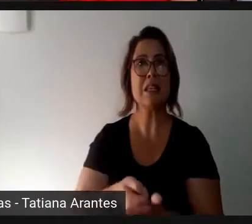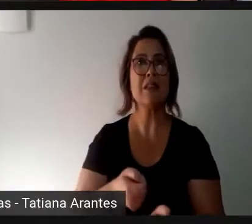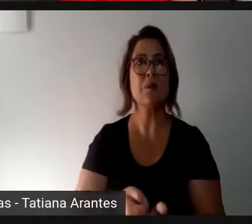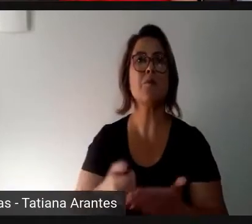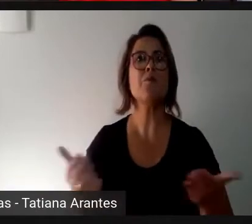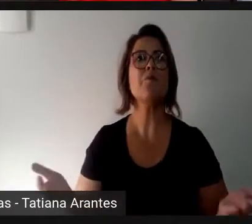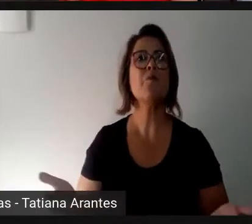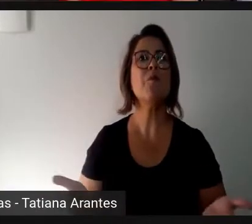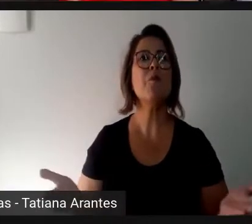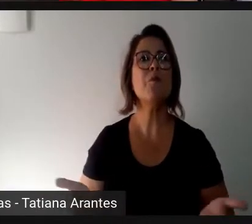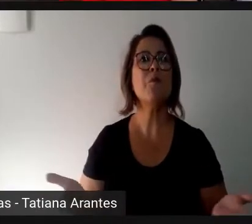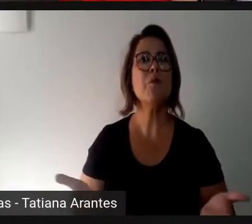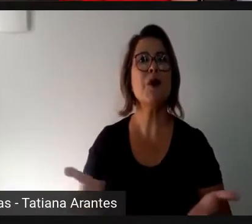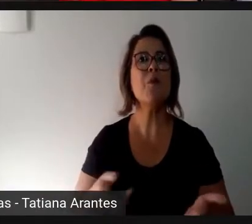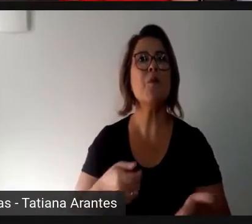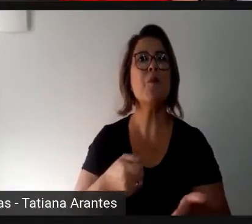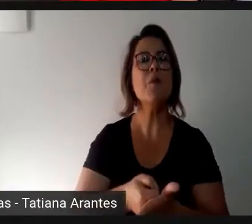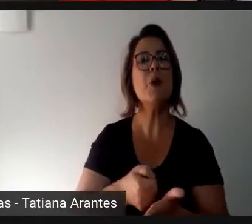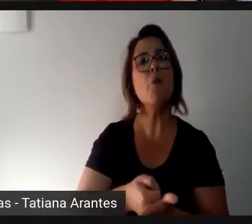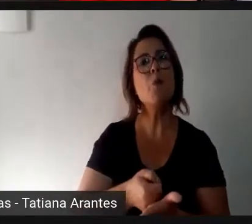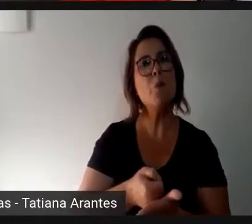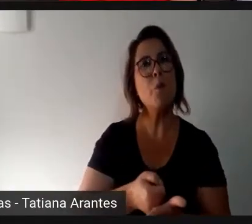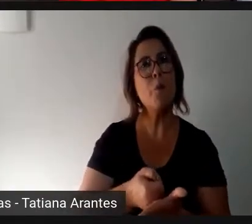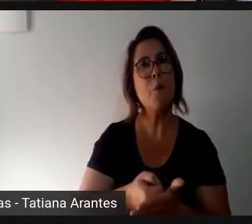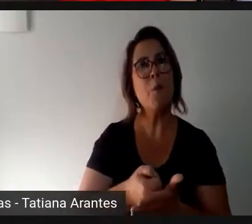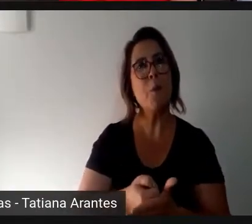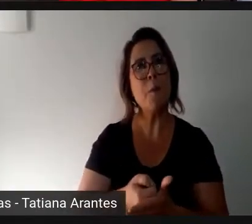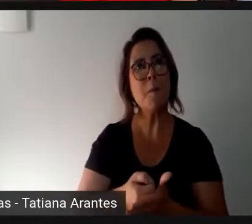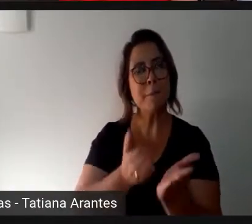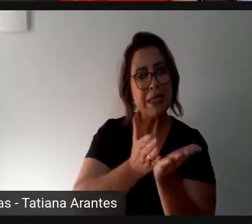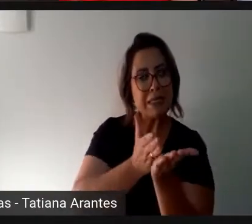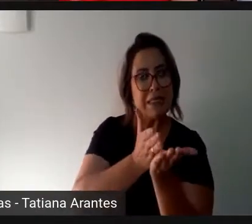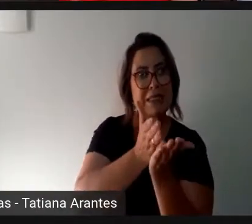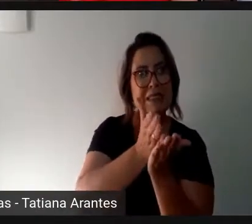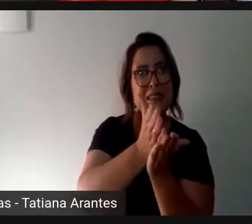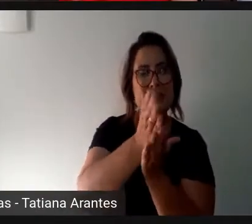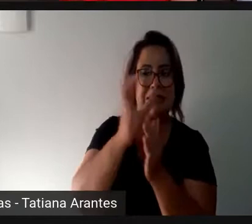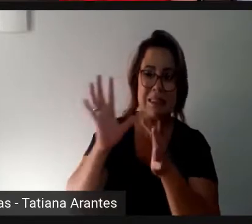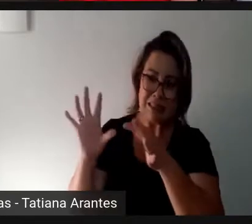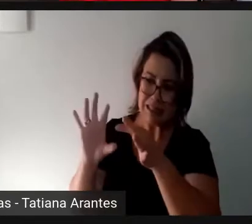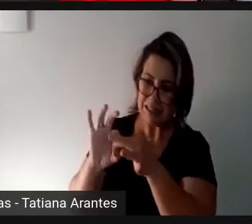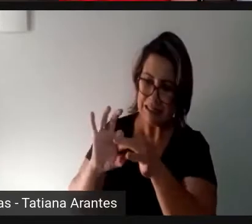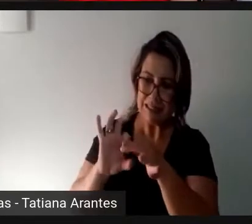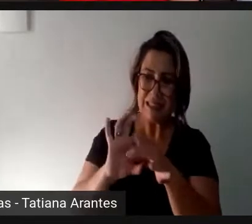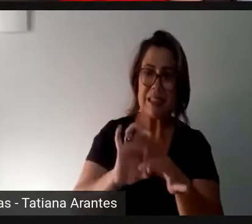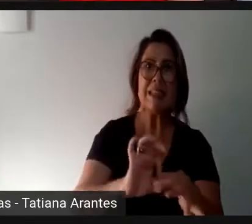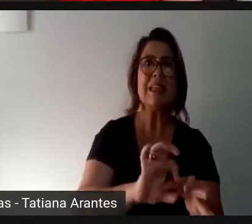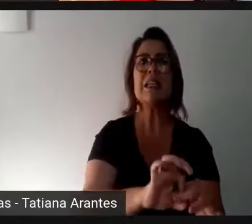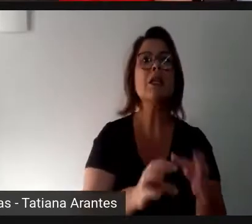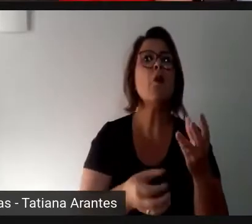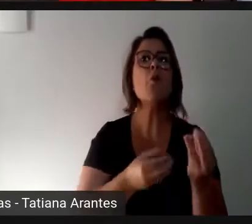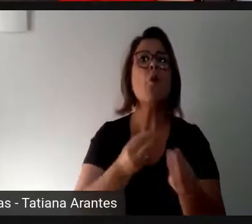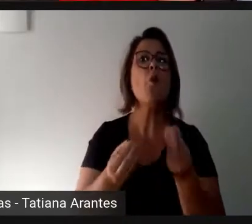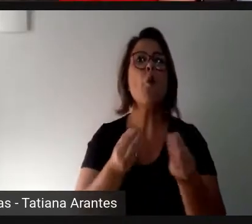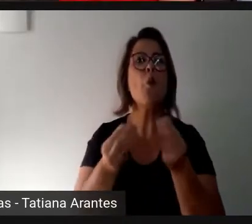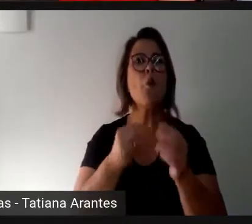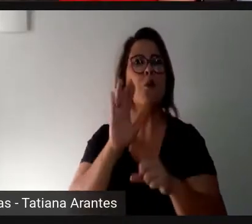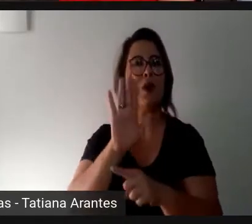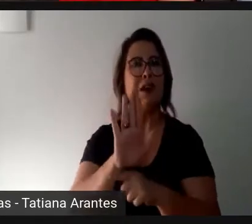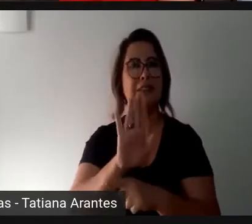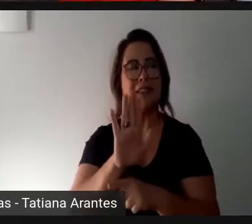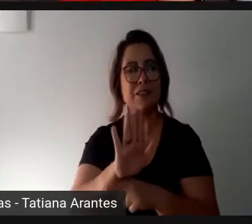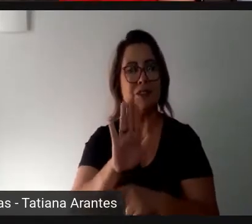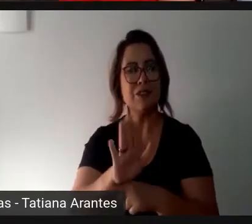uma obrigatoriedade do cumprimento, do alinhamento desses valores? No que o compliance ele pode contribuir, então, para a atuação da administração